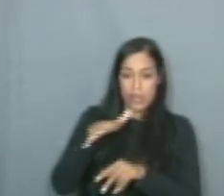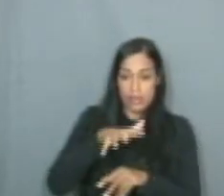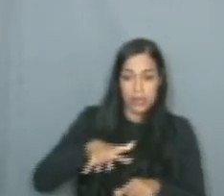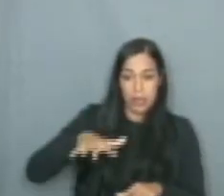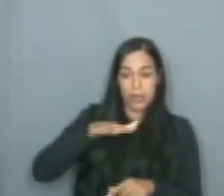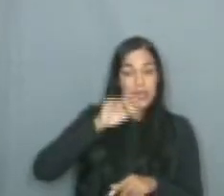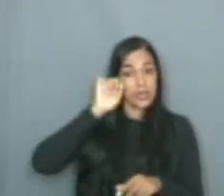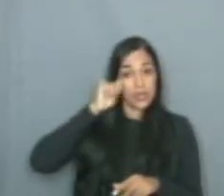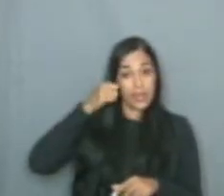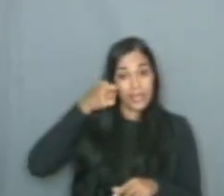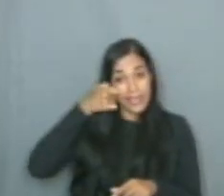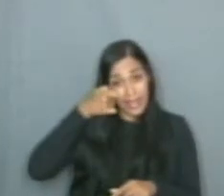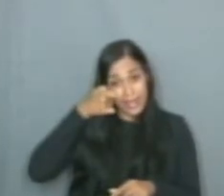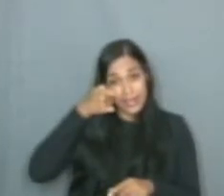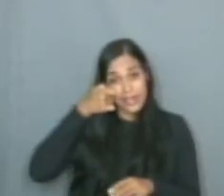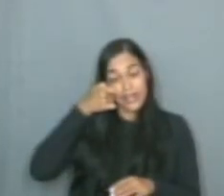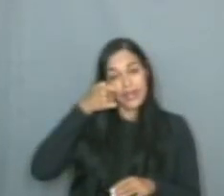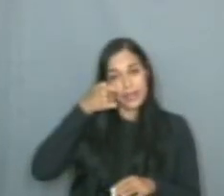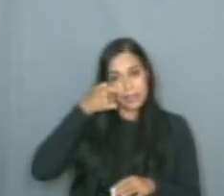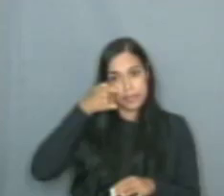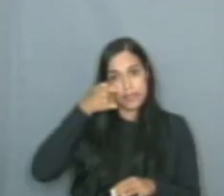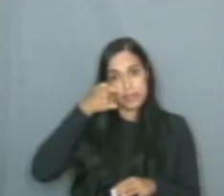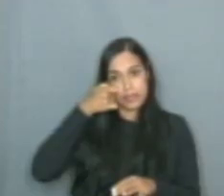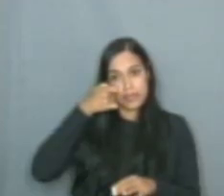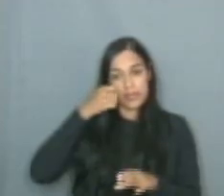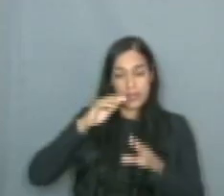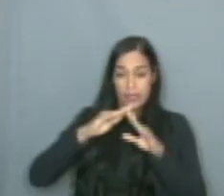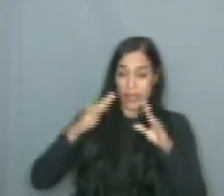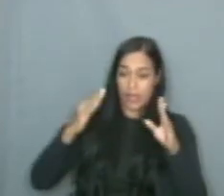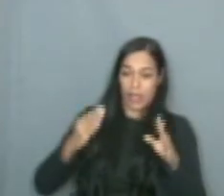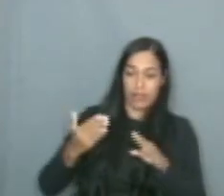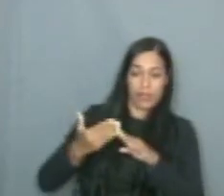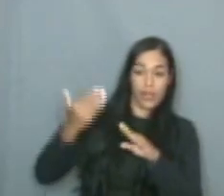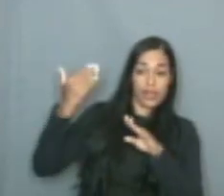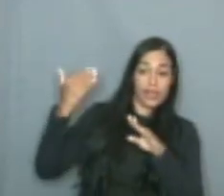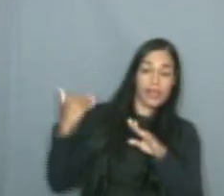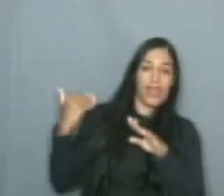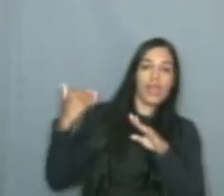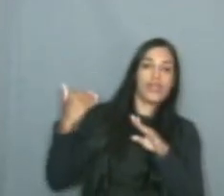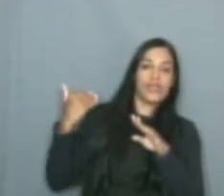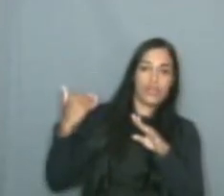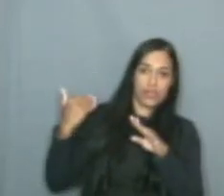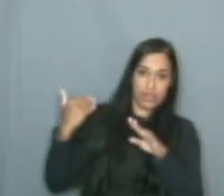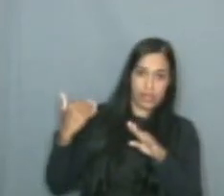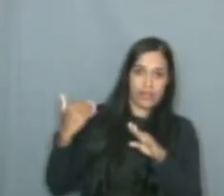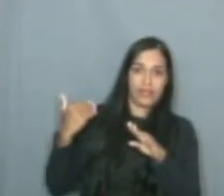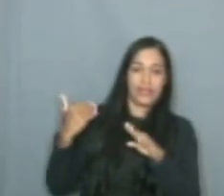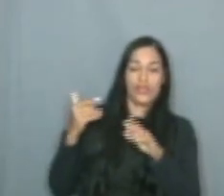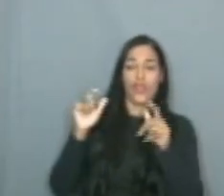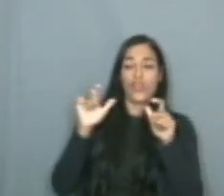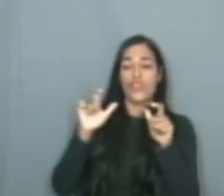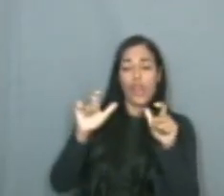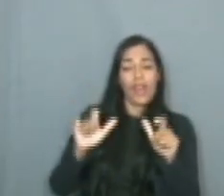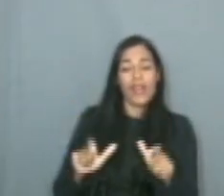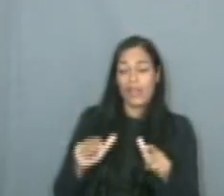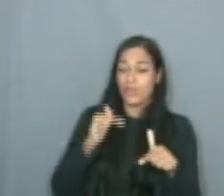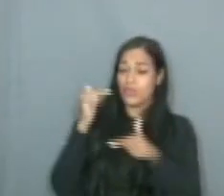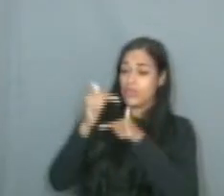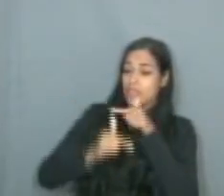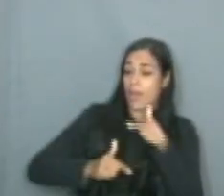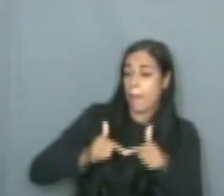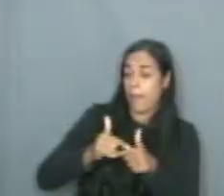negra e parda por trás dos balcões, por trás das coxias, nos lugares mais